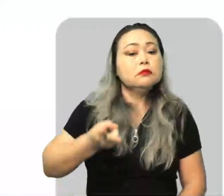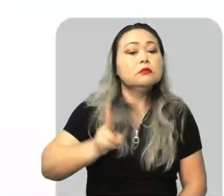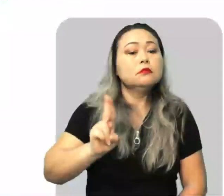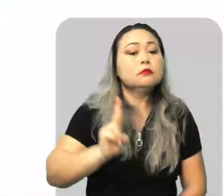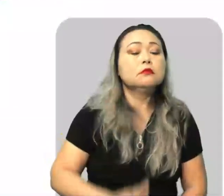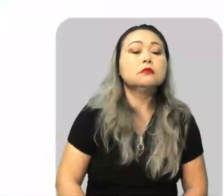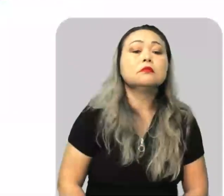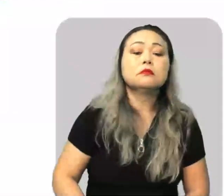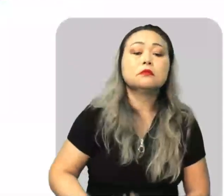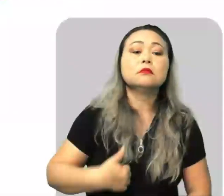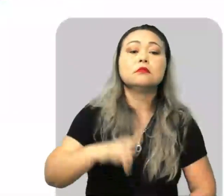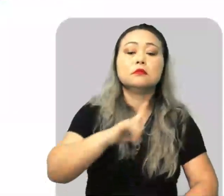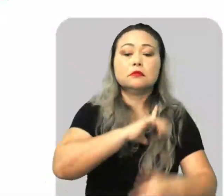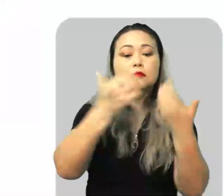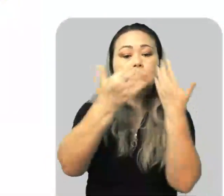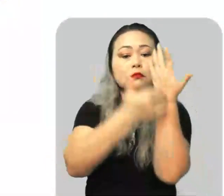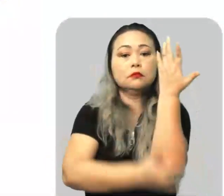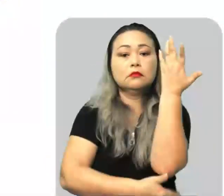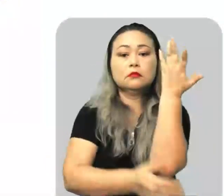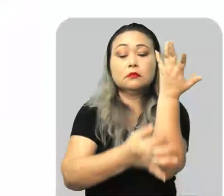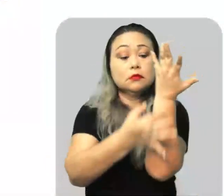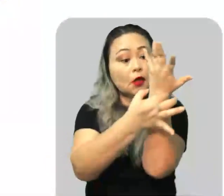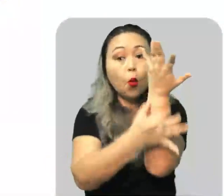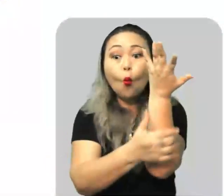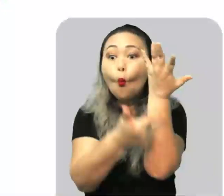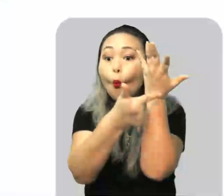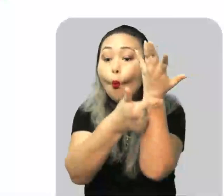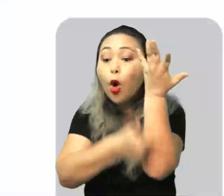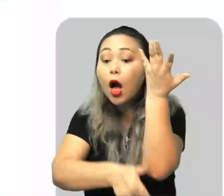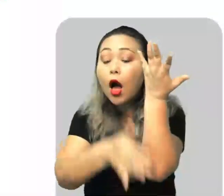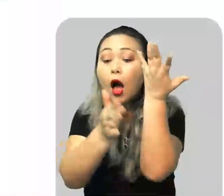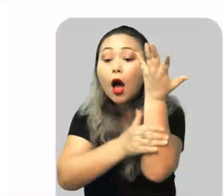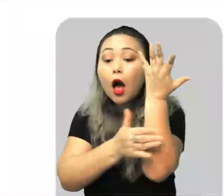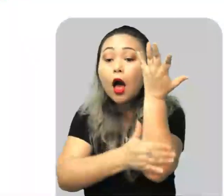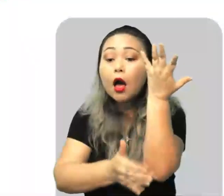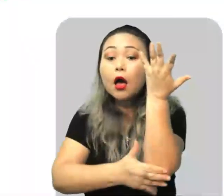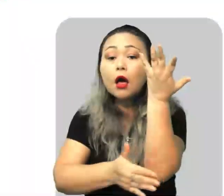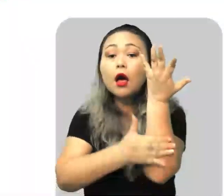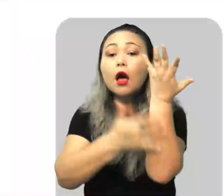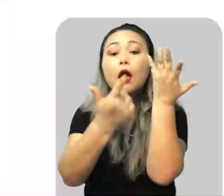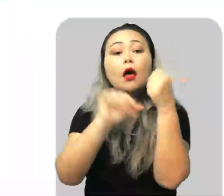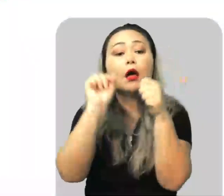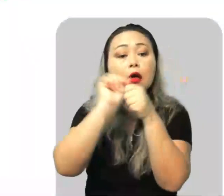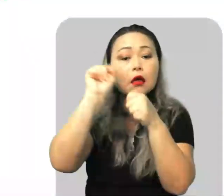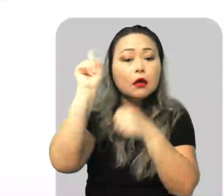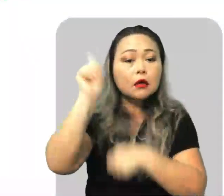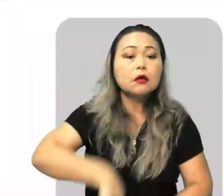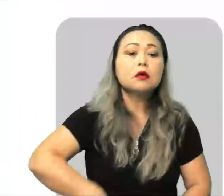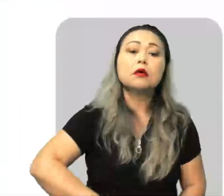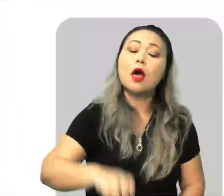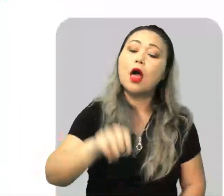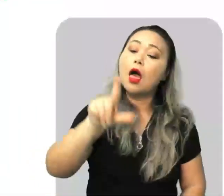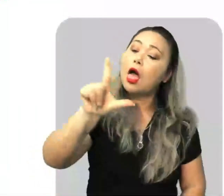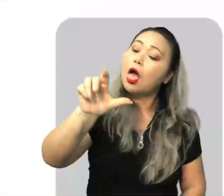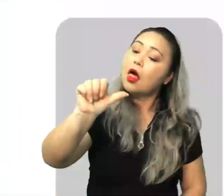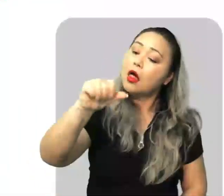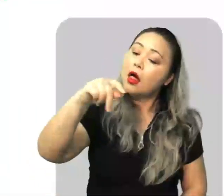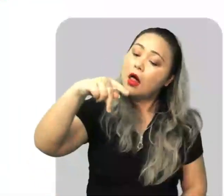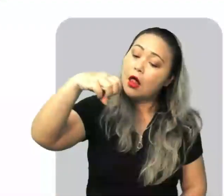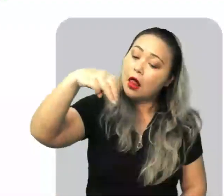Seguindo. Há vertebrados sem vértebras, que é o caso das lampreias e feiticeiras, que são animais aí